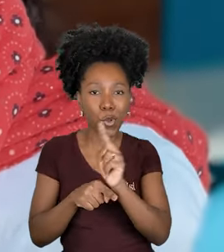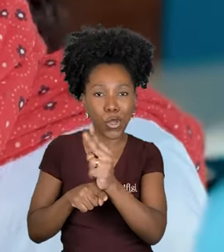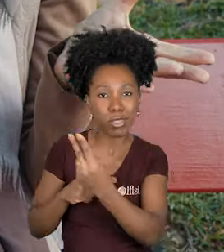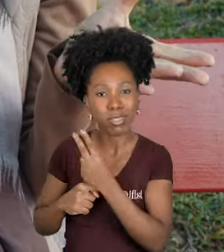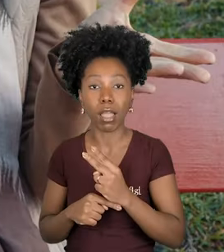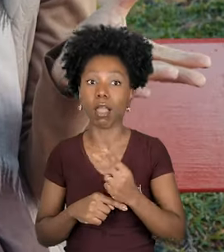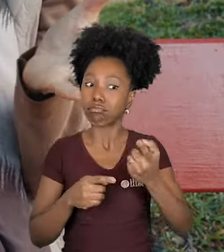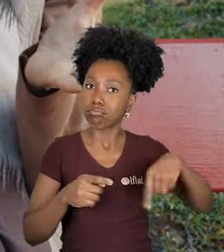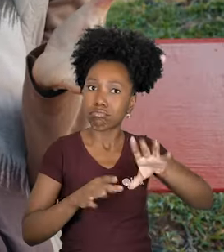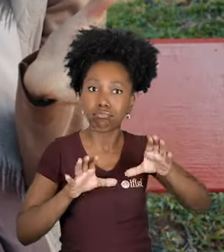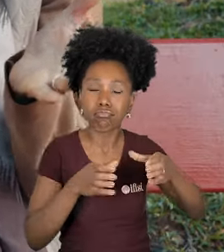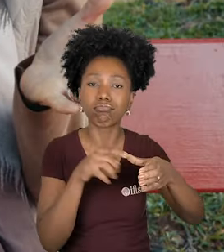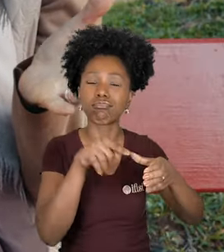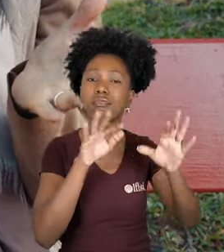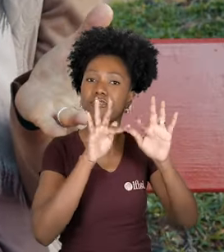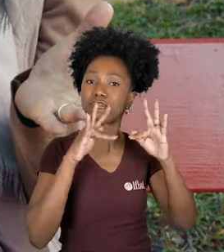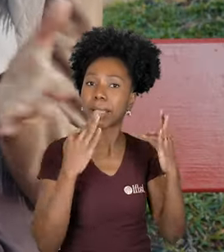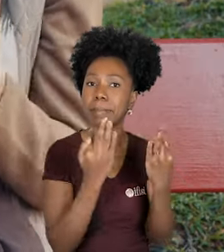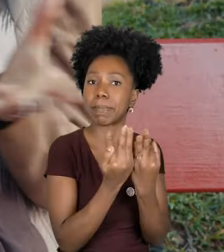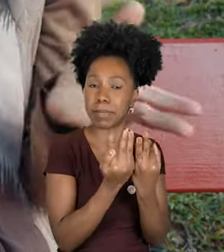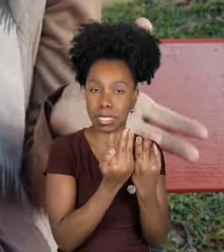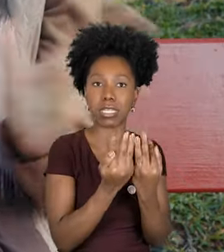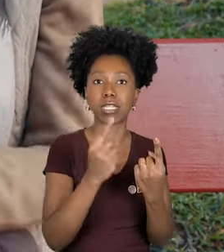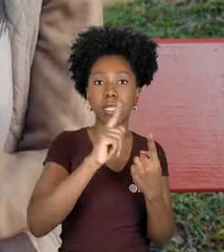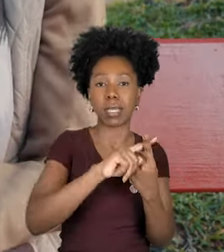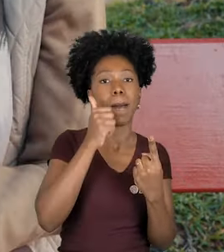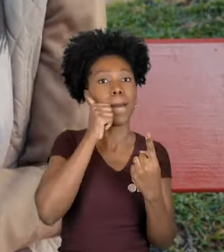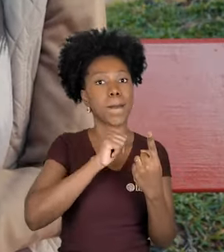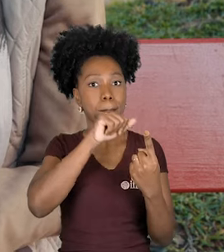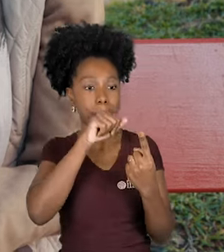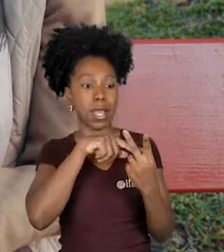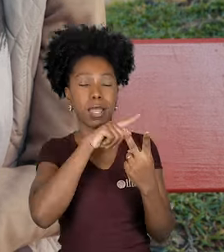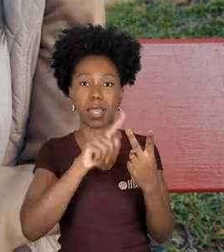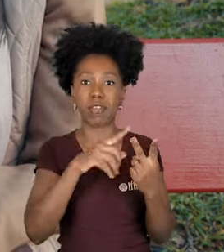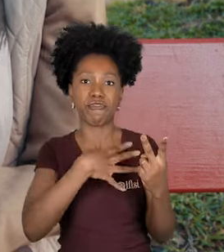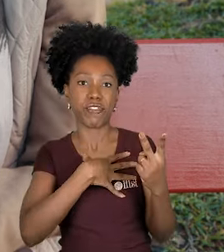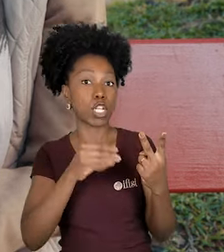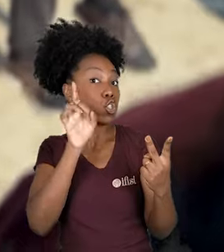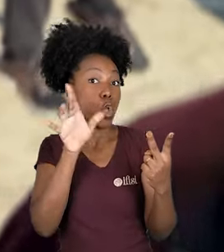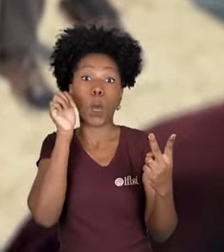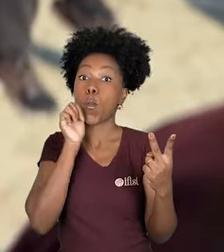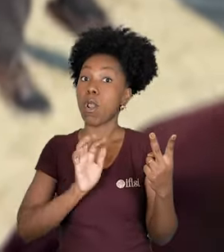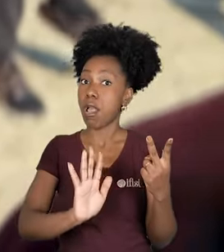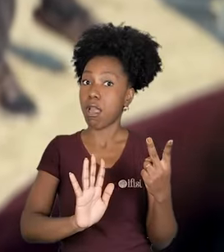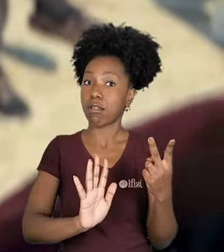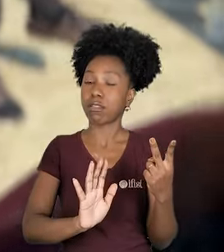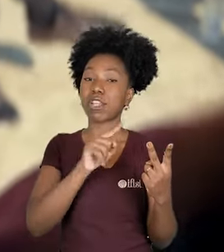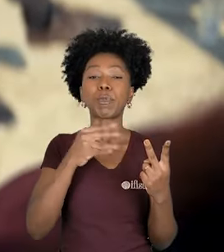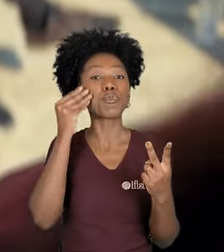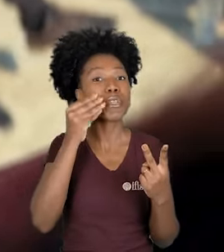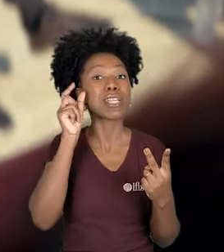elas se protegem. Se reuniram aqui famílias monoparentais, só de mulheres. Foi uma experiência